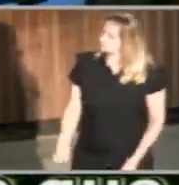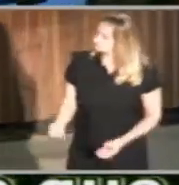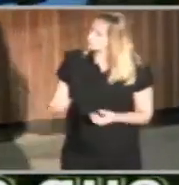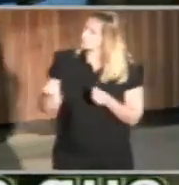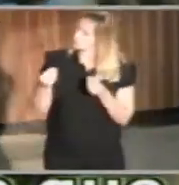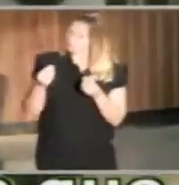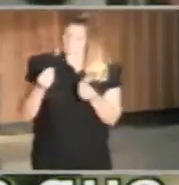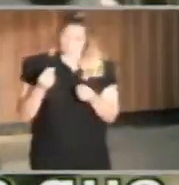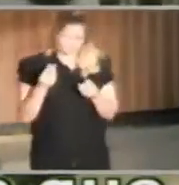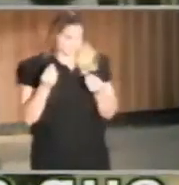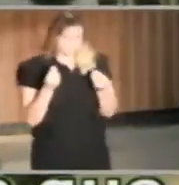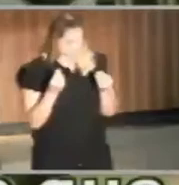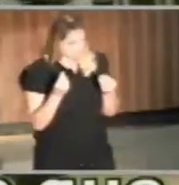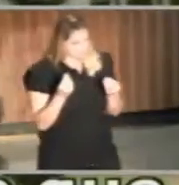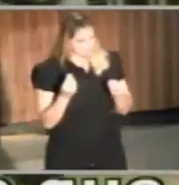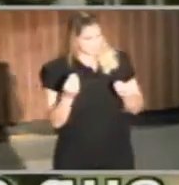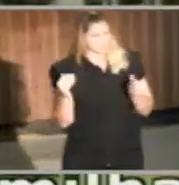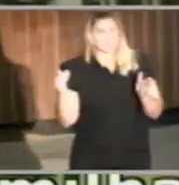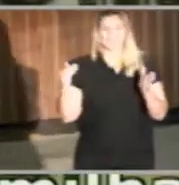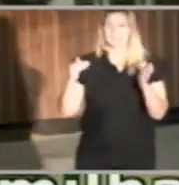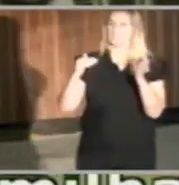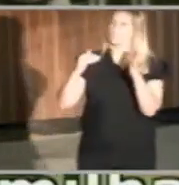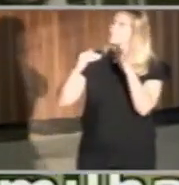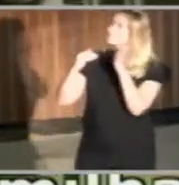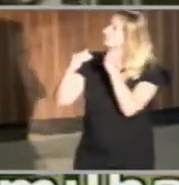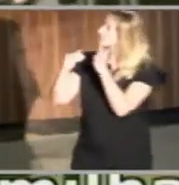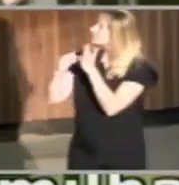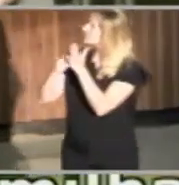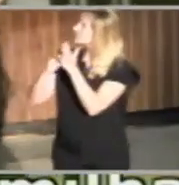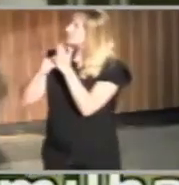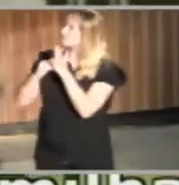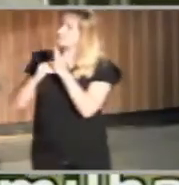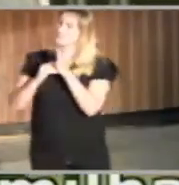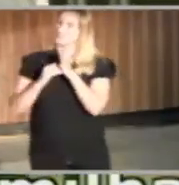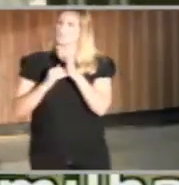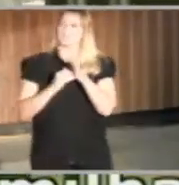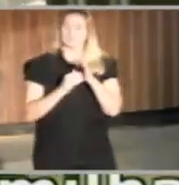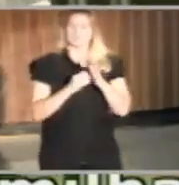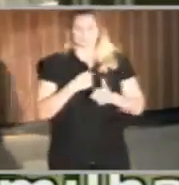tantas que o triste